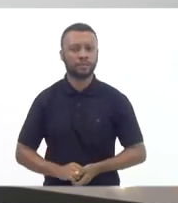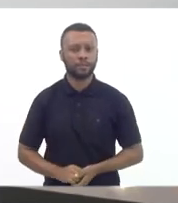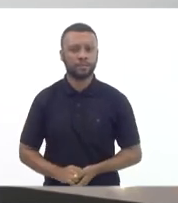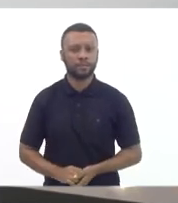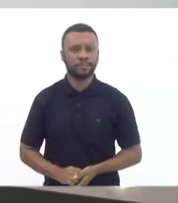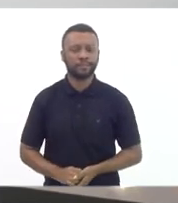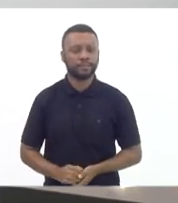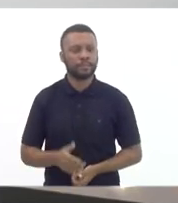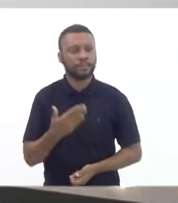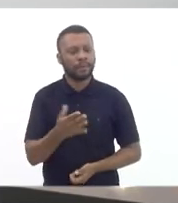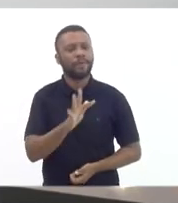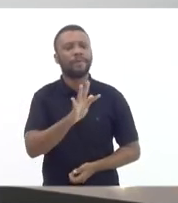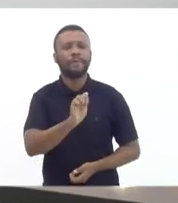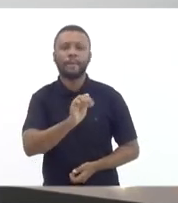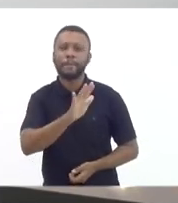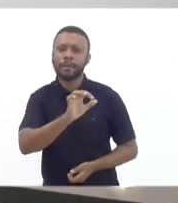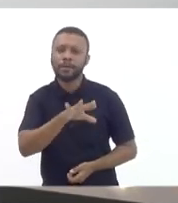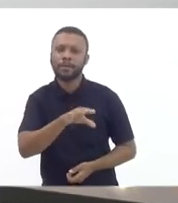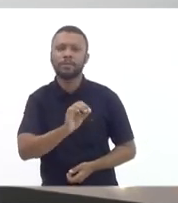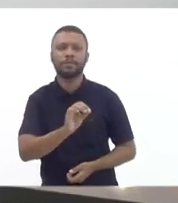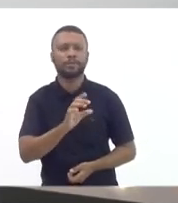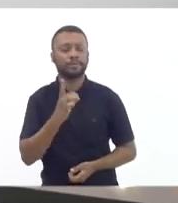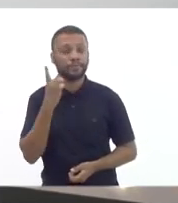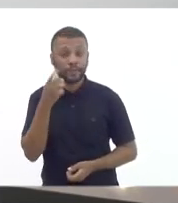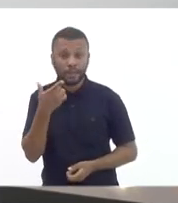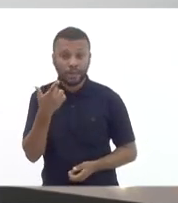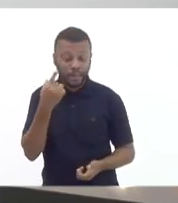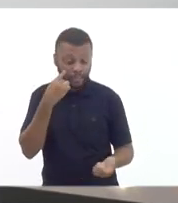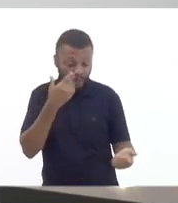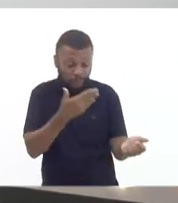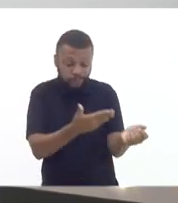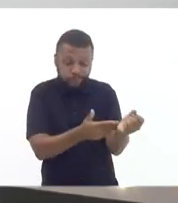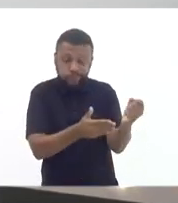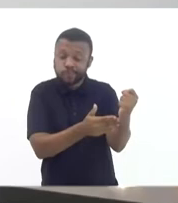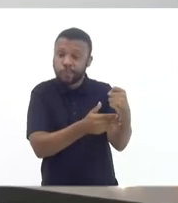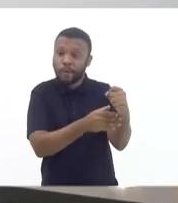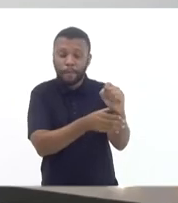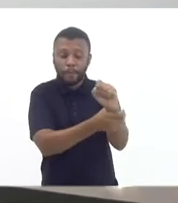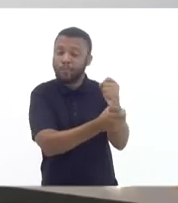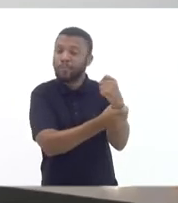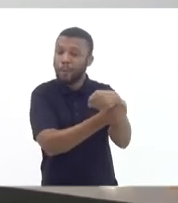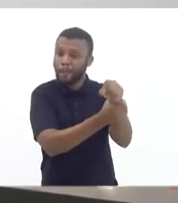Fabiano, meu pulso está quebrado.